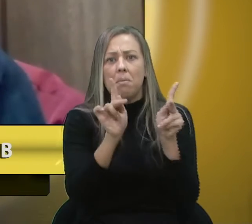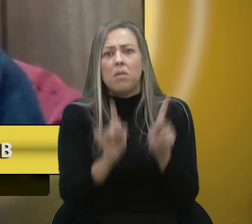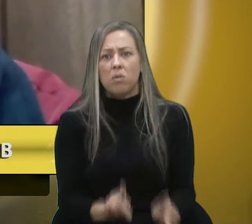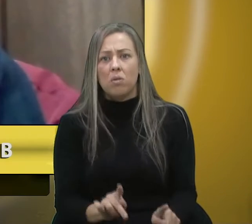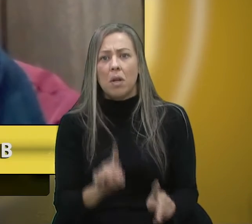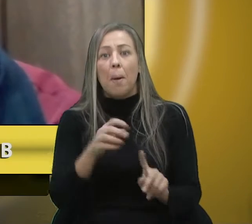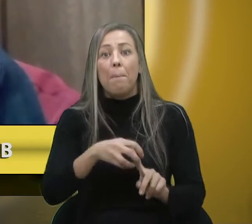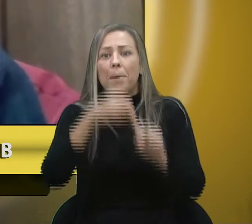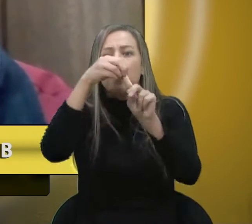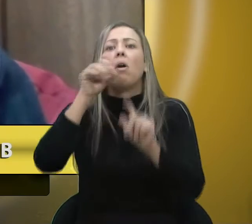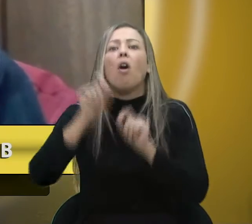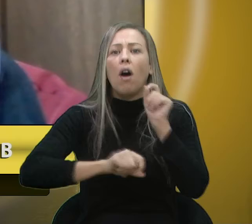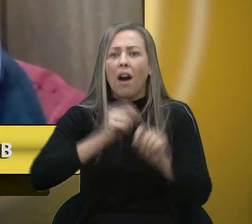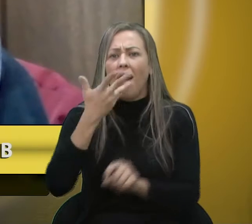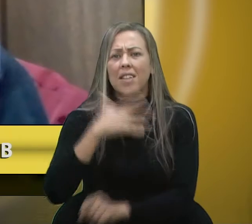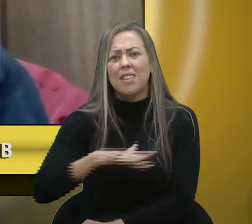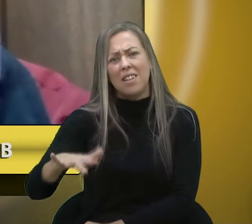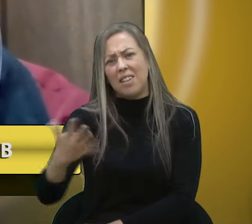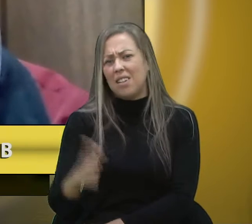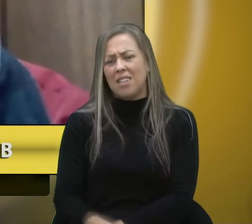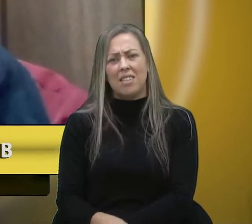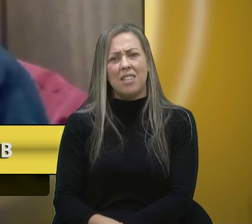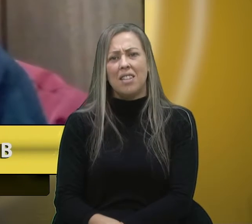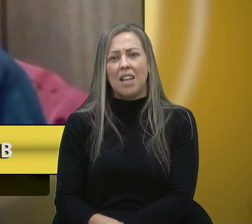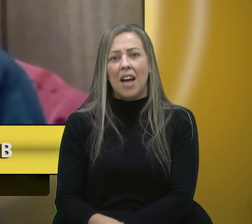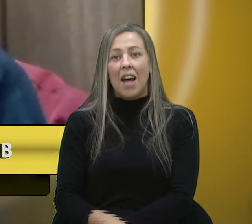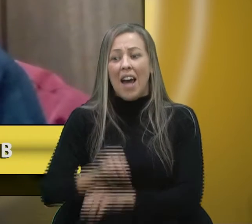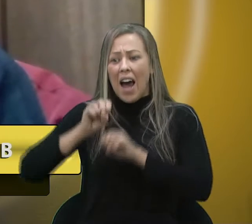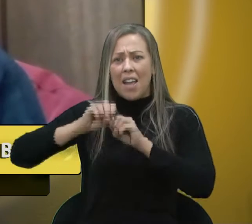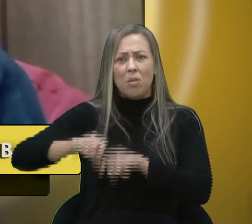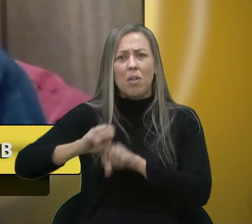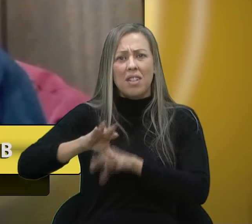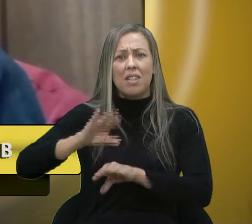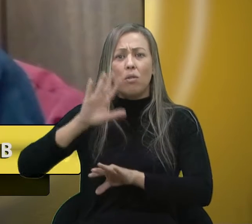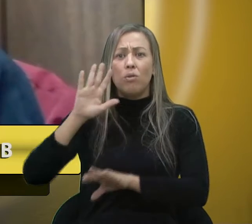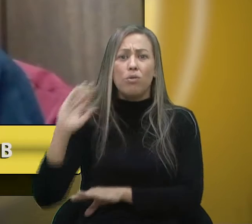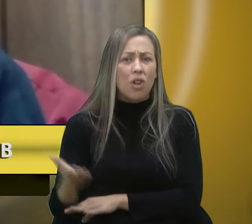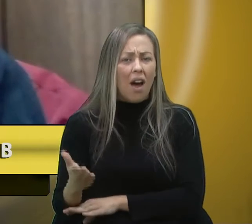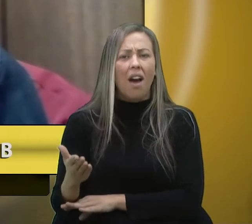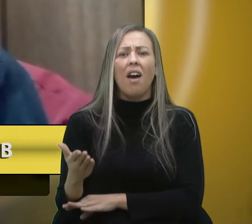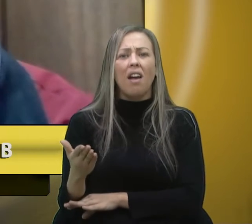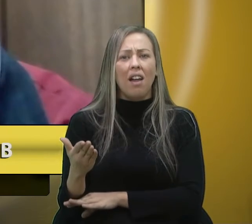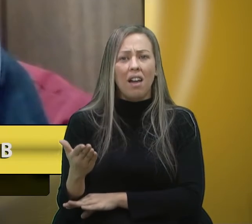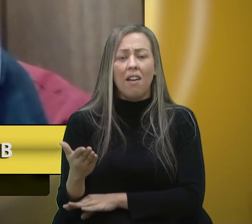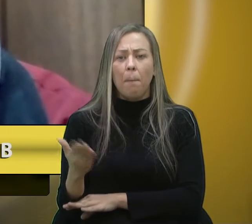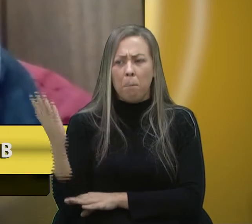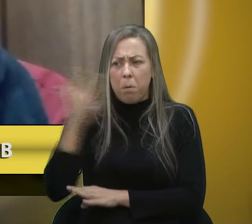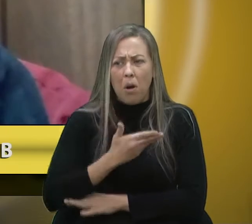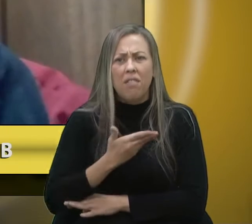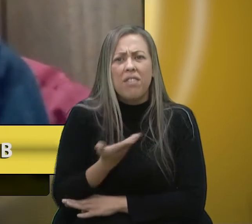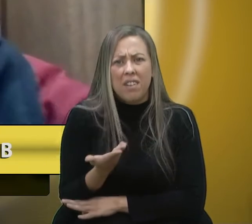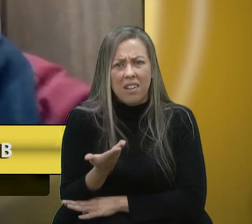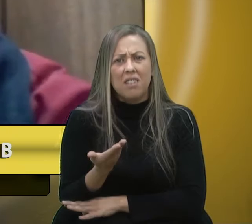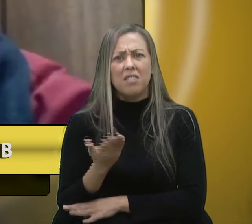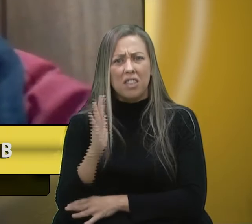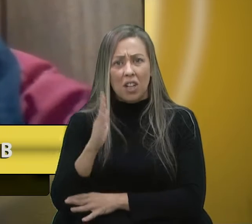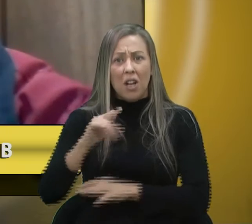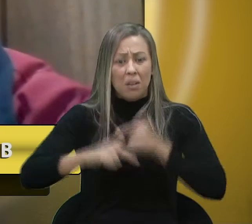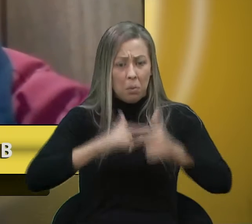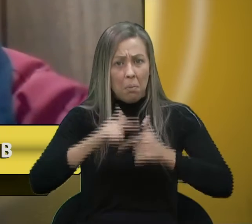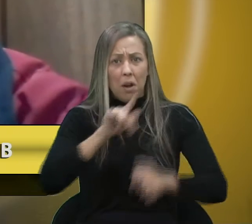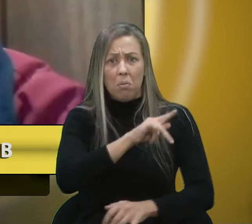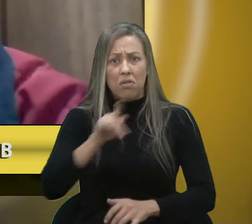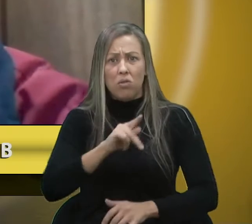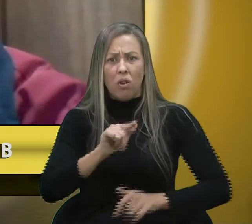na vida das crianças. O impacto educacional já é por mais que evidente. O trabalho que os professores estão